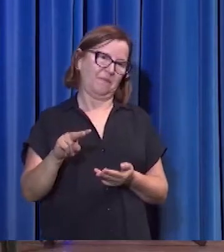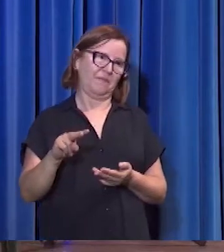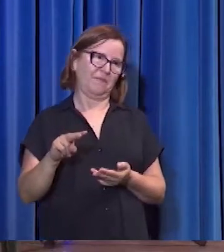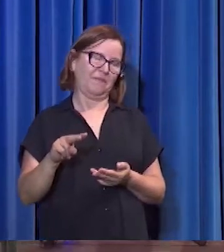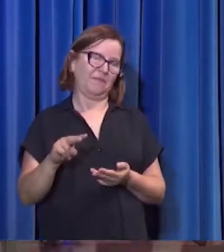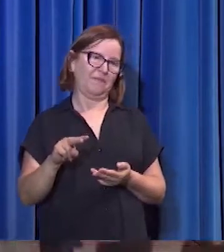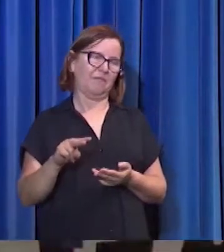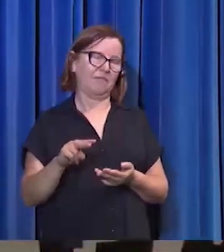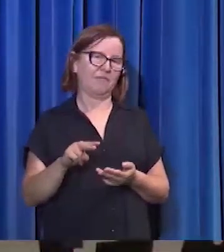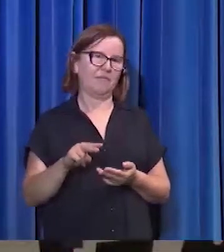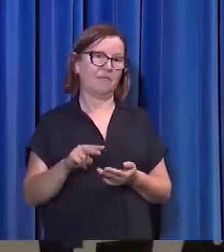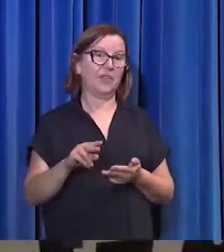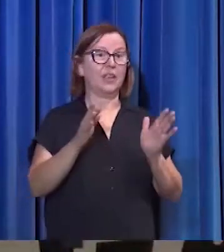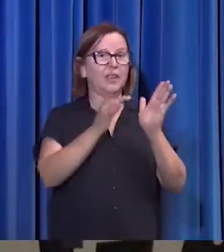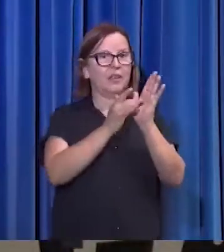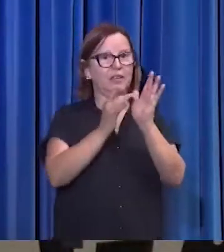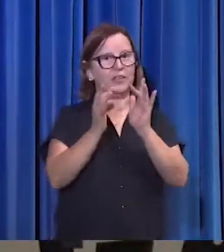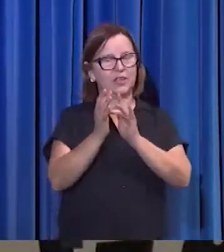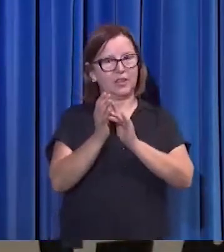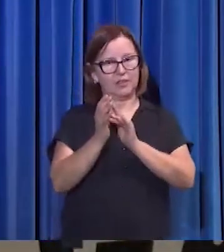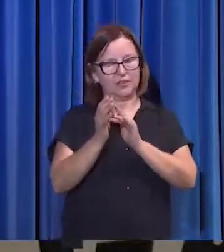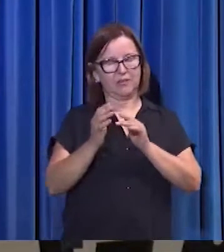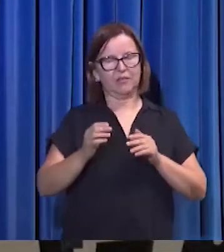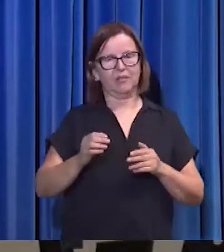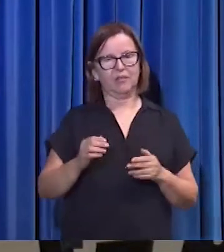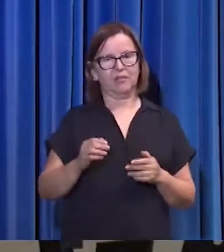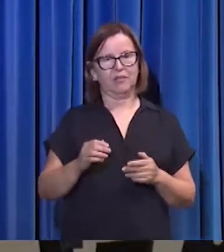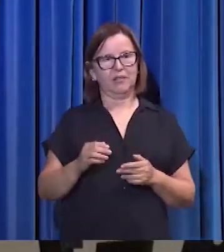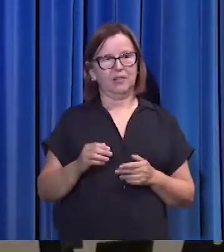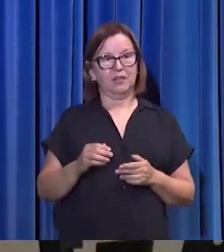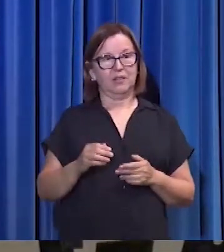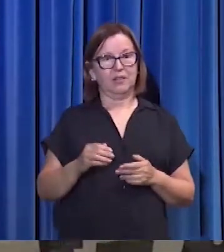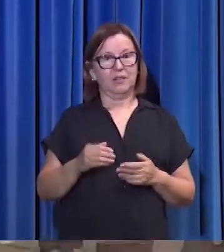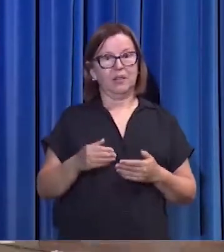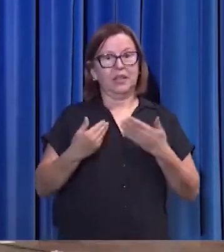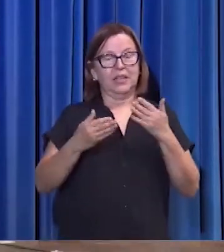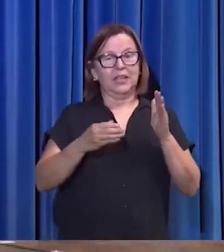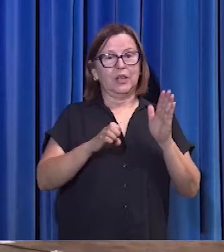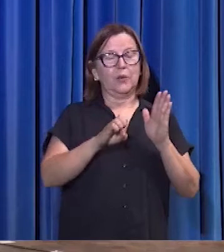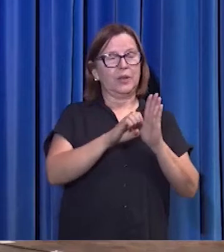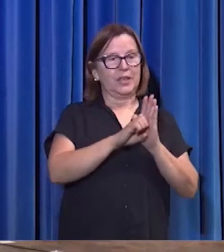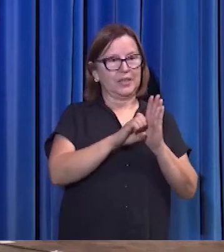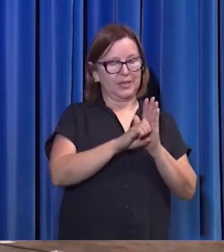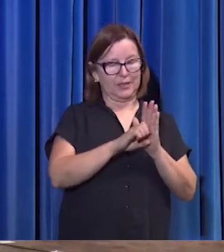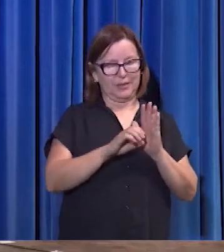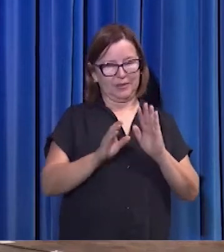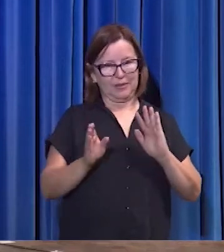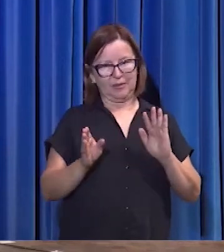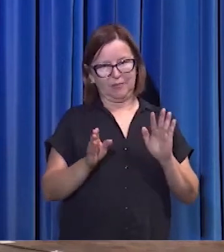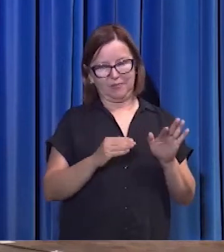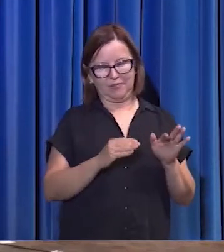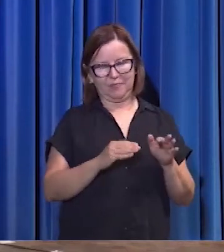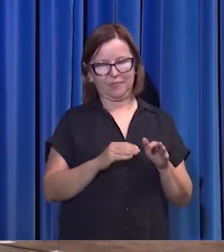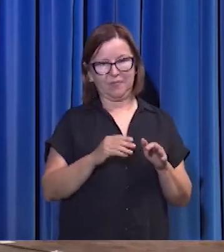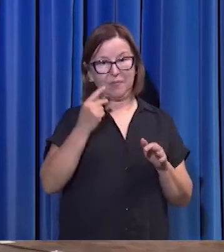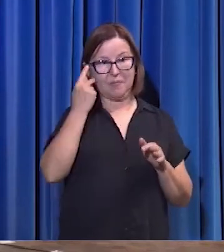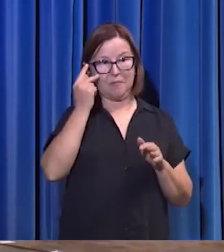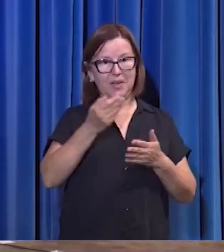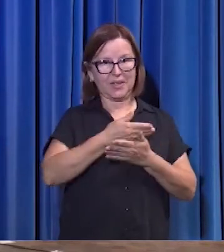E Jesus estava dizendo, eu vou dar esse exemplo agora para que vocês creais. Versículo 29,